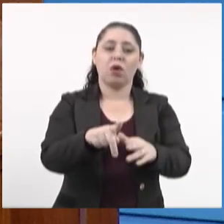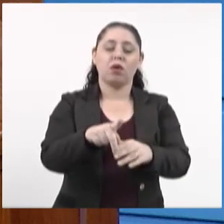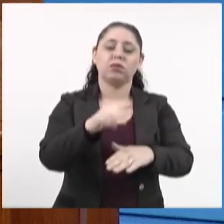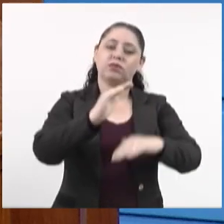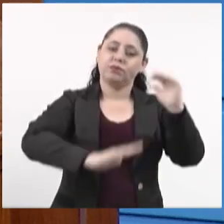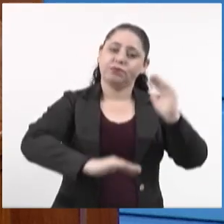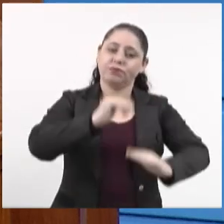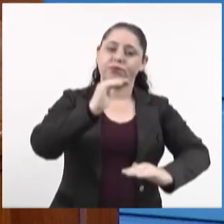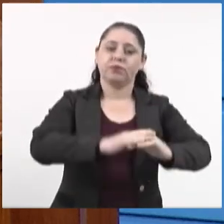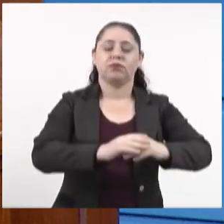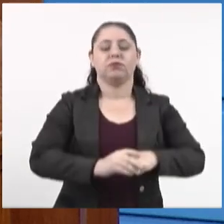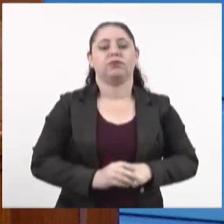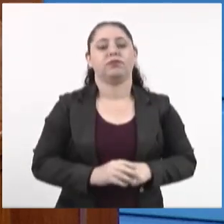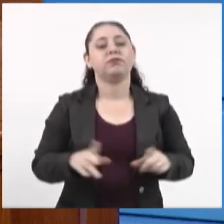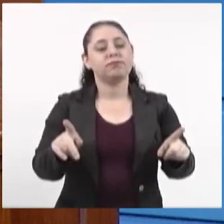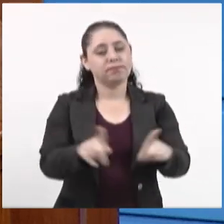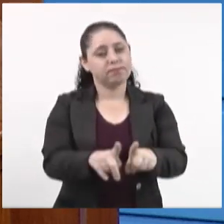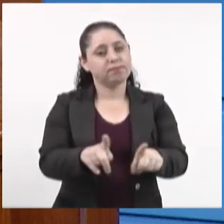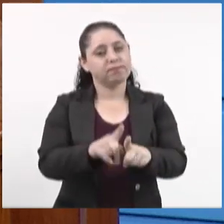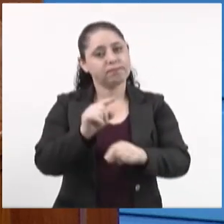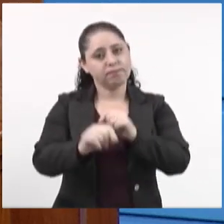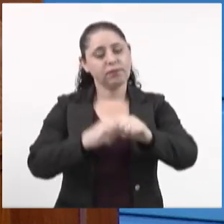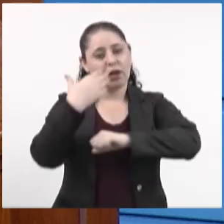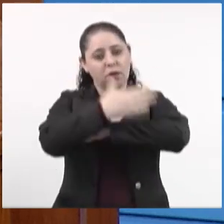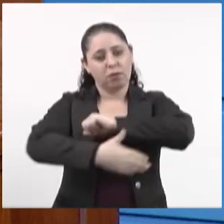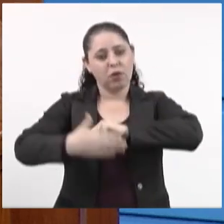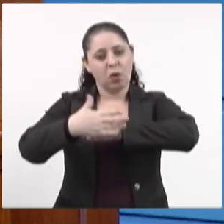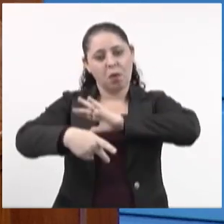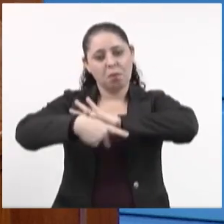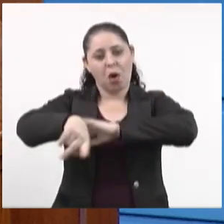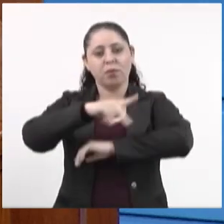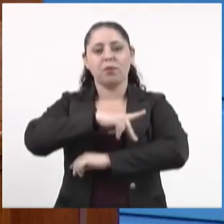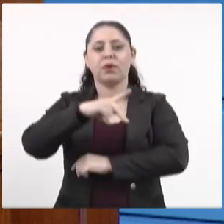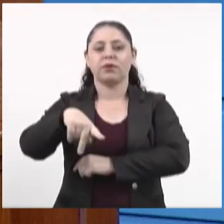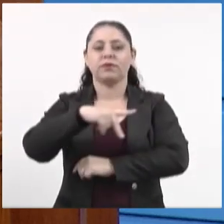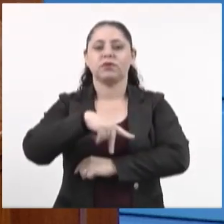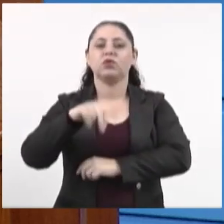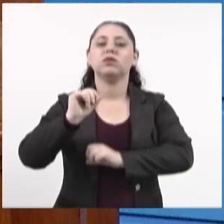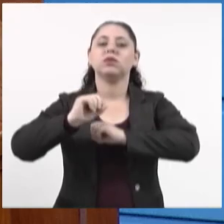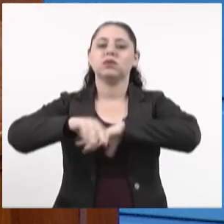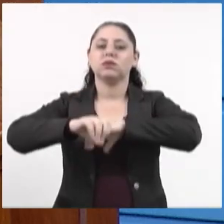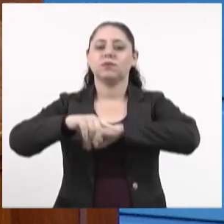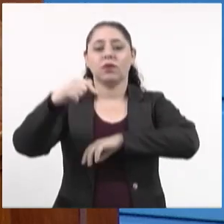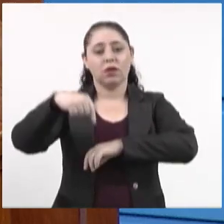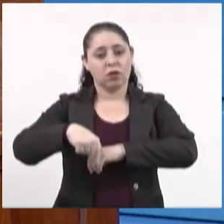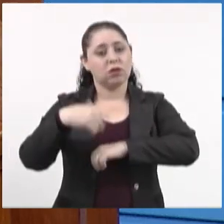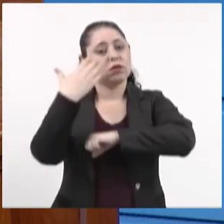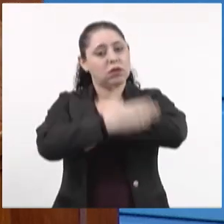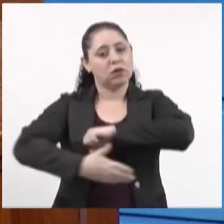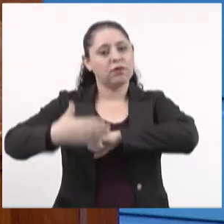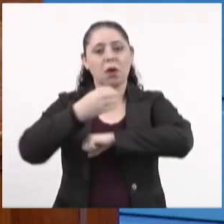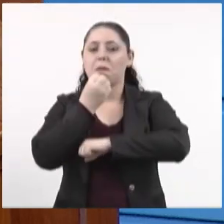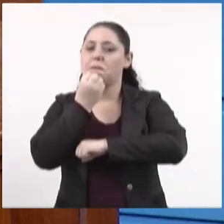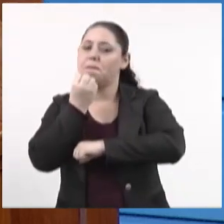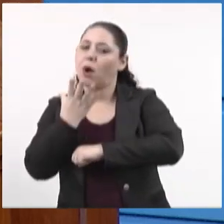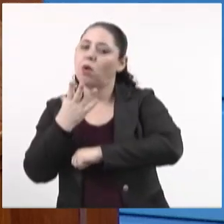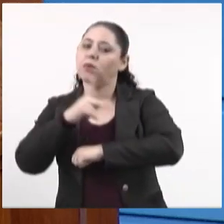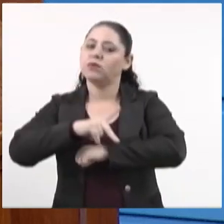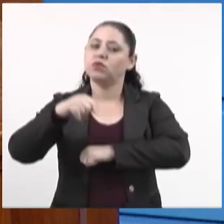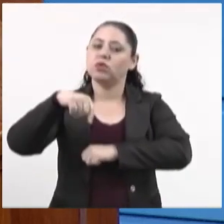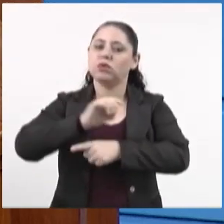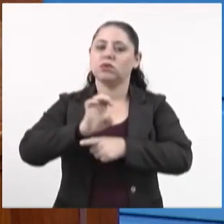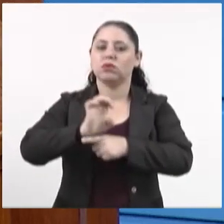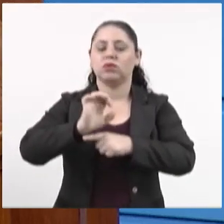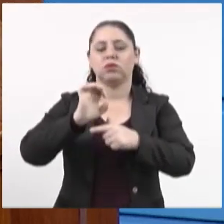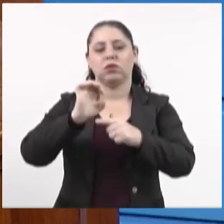os profissionais. E isso também protege os professores. Porque aqui eu quero defender os bons professores do